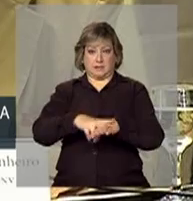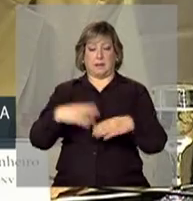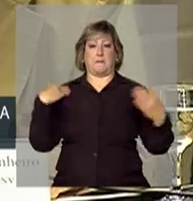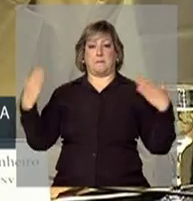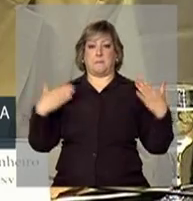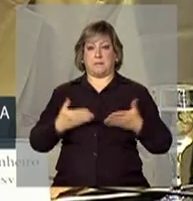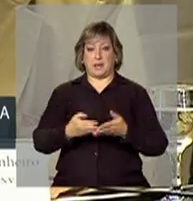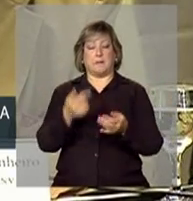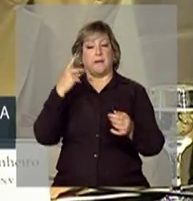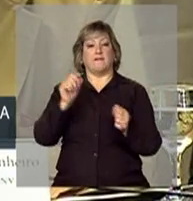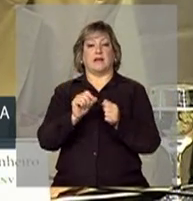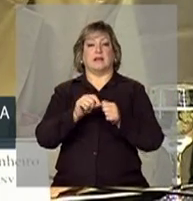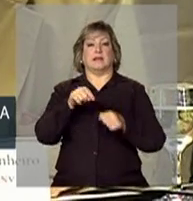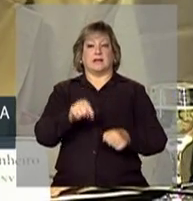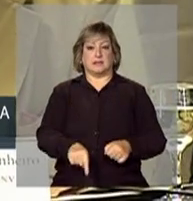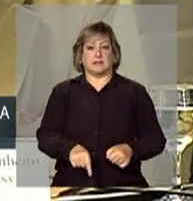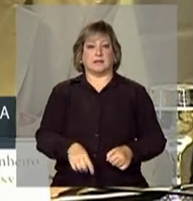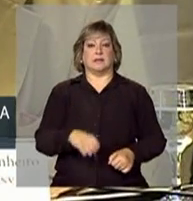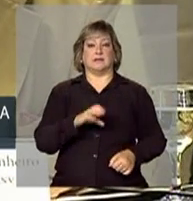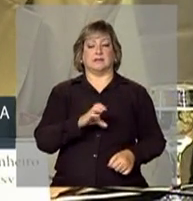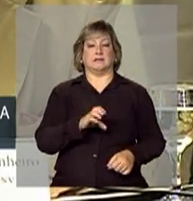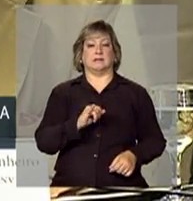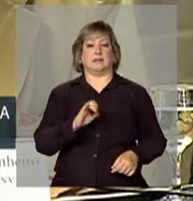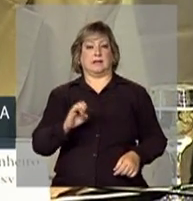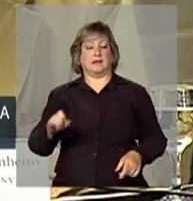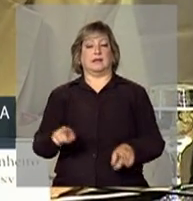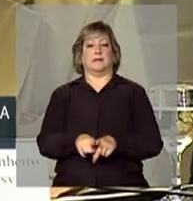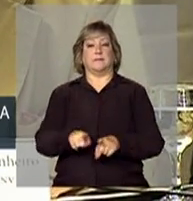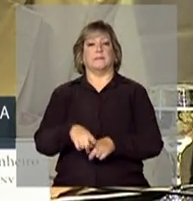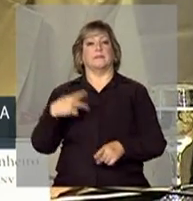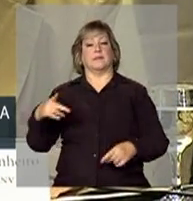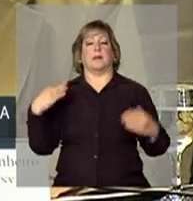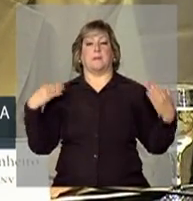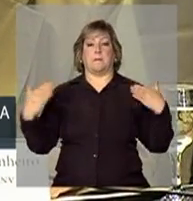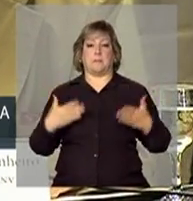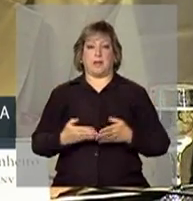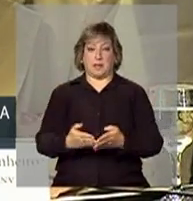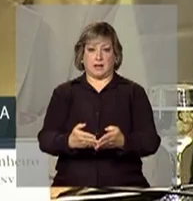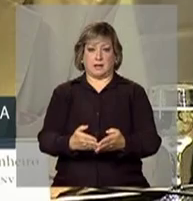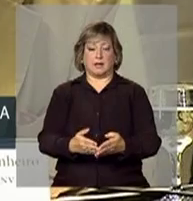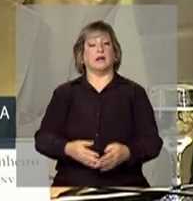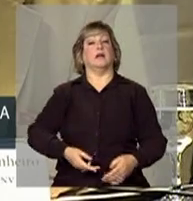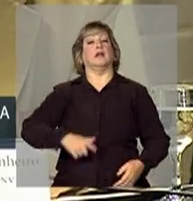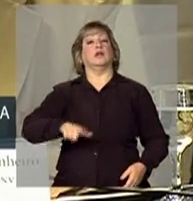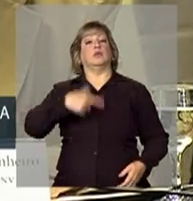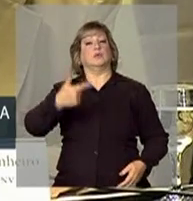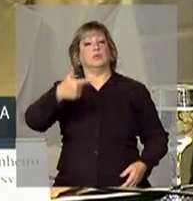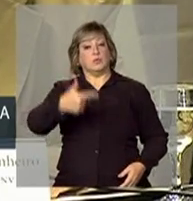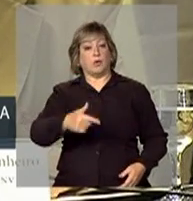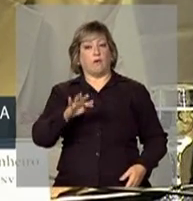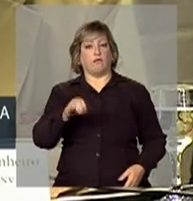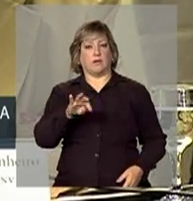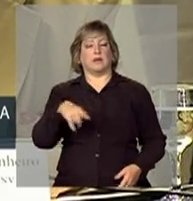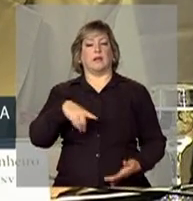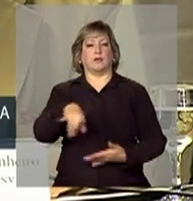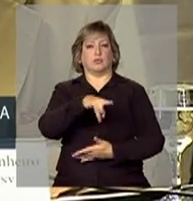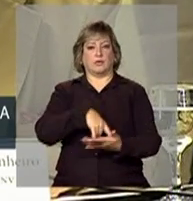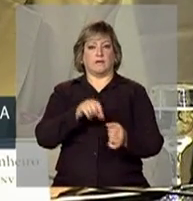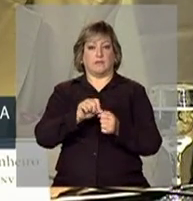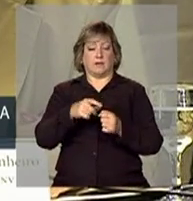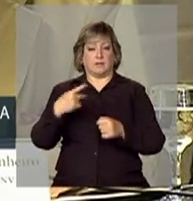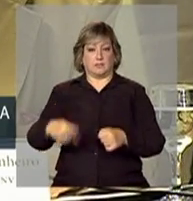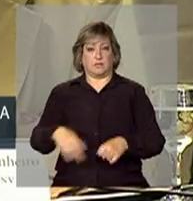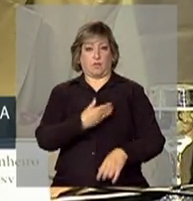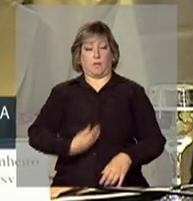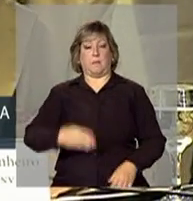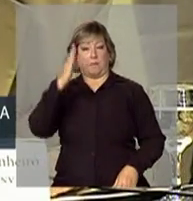exercerem essas funções, o CIE do Exército e o CNMAR da Marinha. A segunda fonte, dos documentos produzidos pelo Estado brasileiro, a